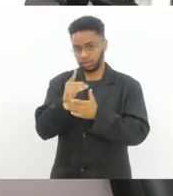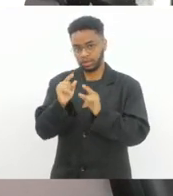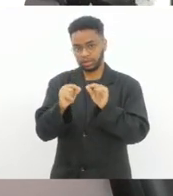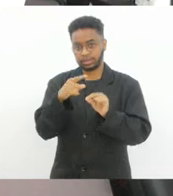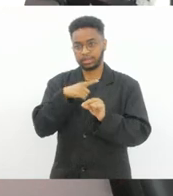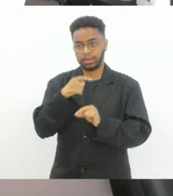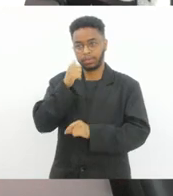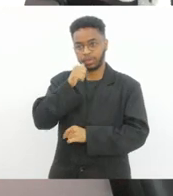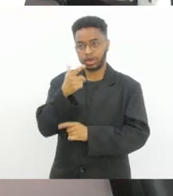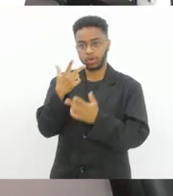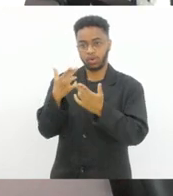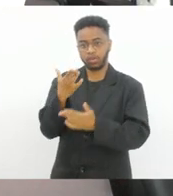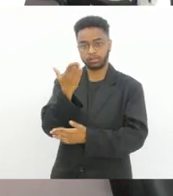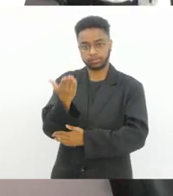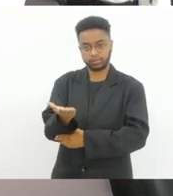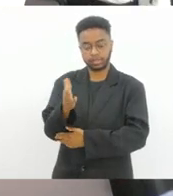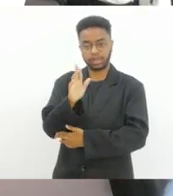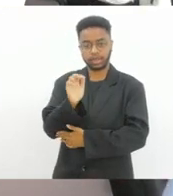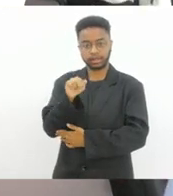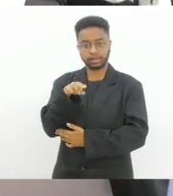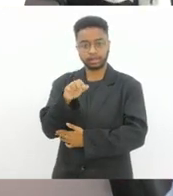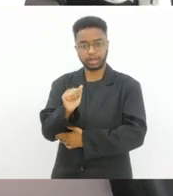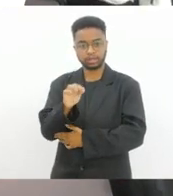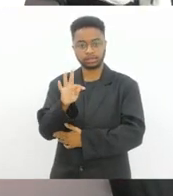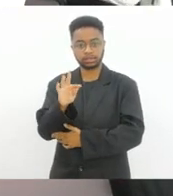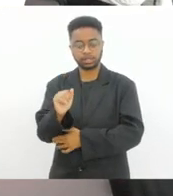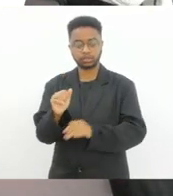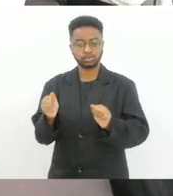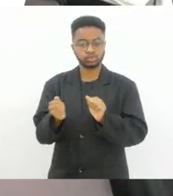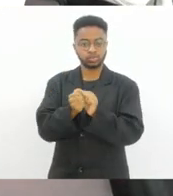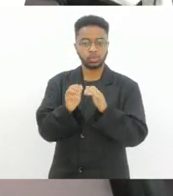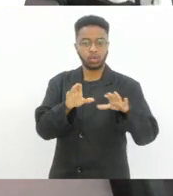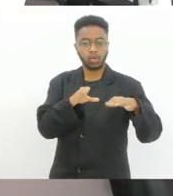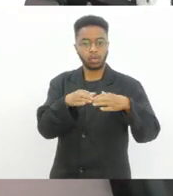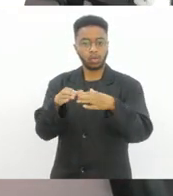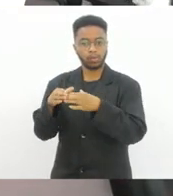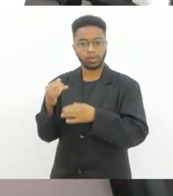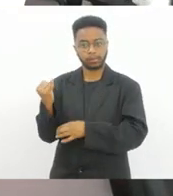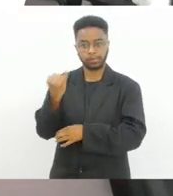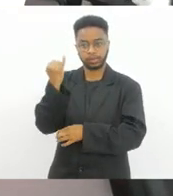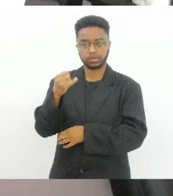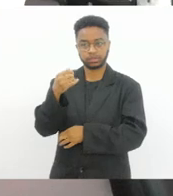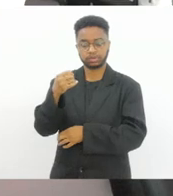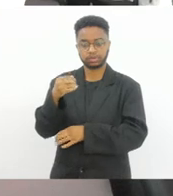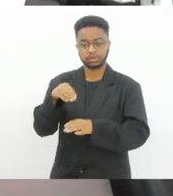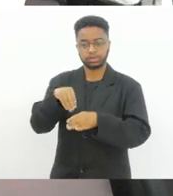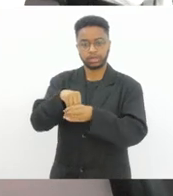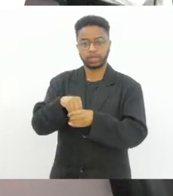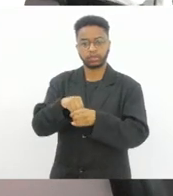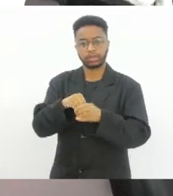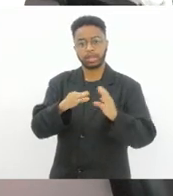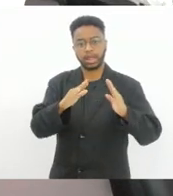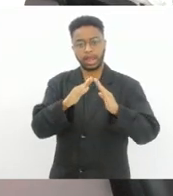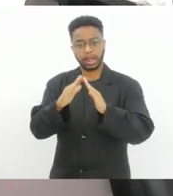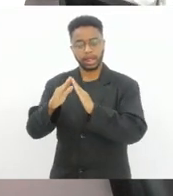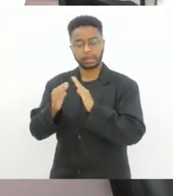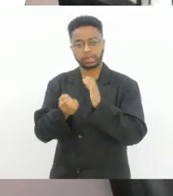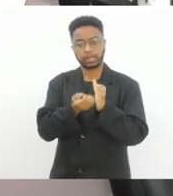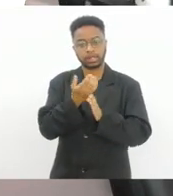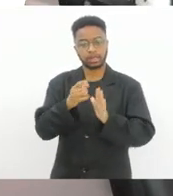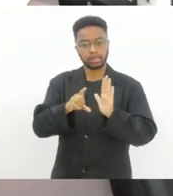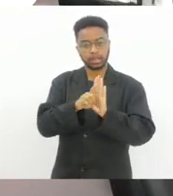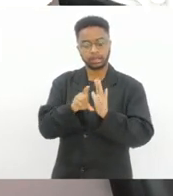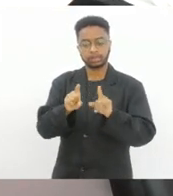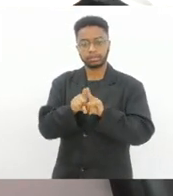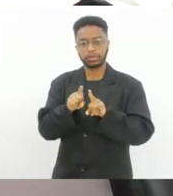como você, Renata, à frente de comissões importantes nas casas legislativas. Nós, na Câmara